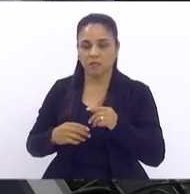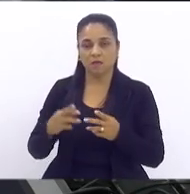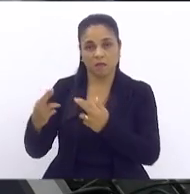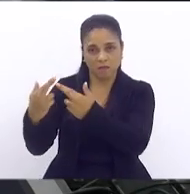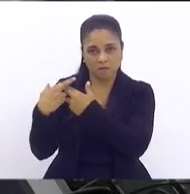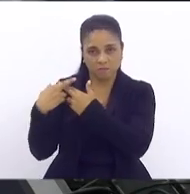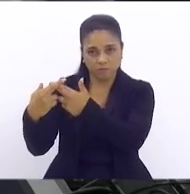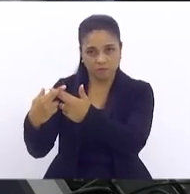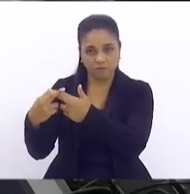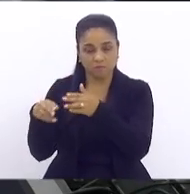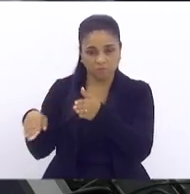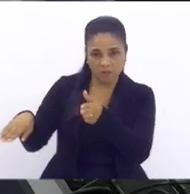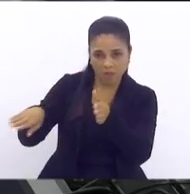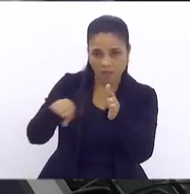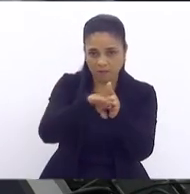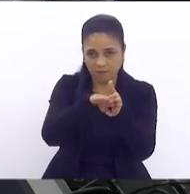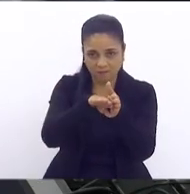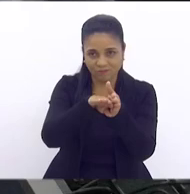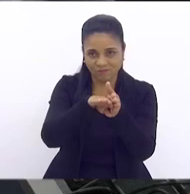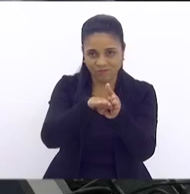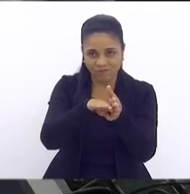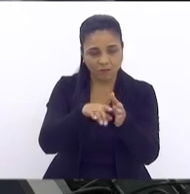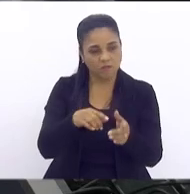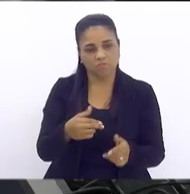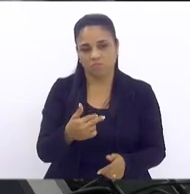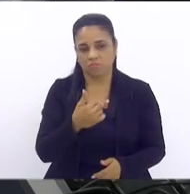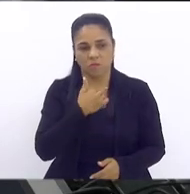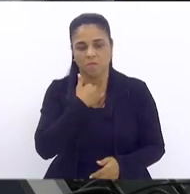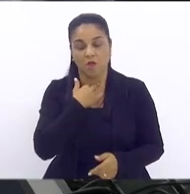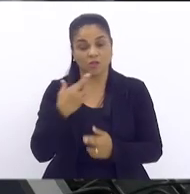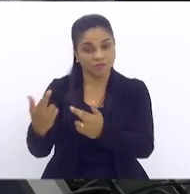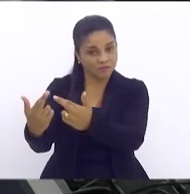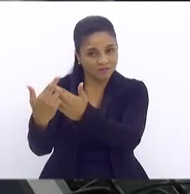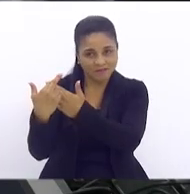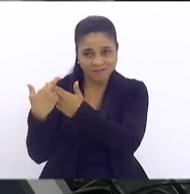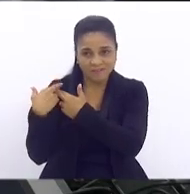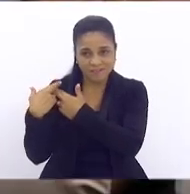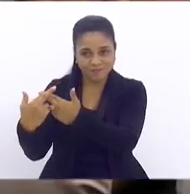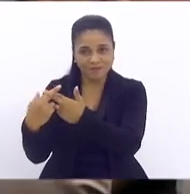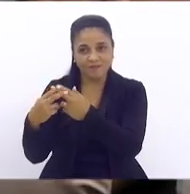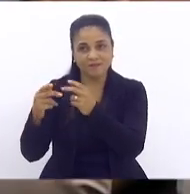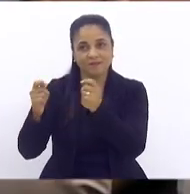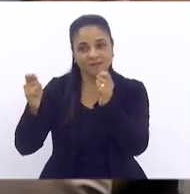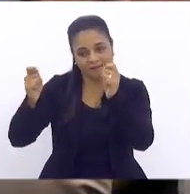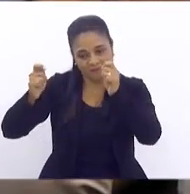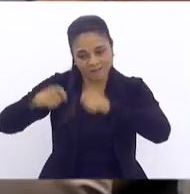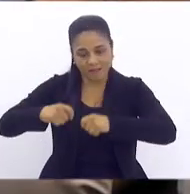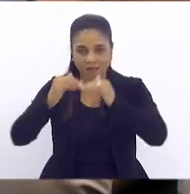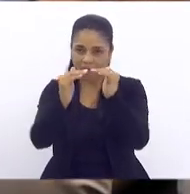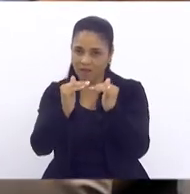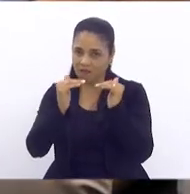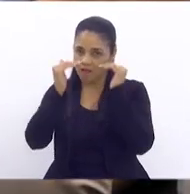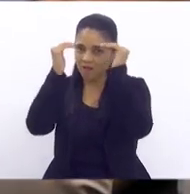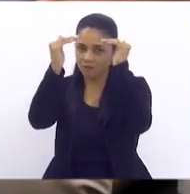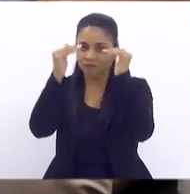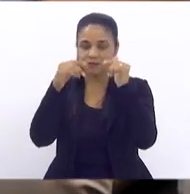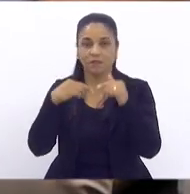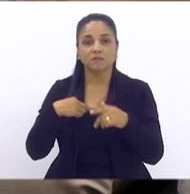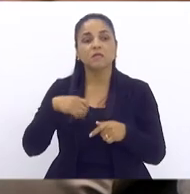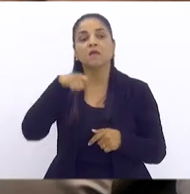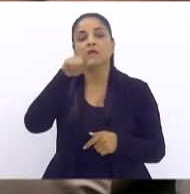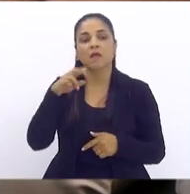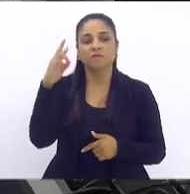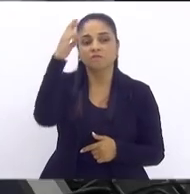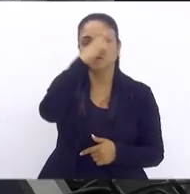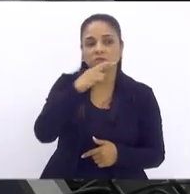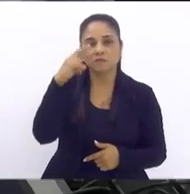fundeiro de atracação do porto? Não, não é possível. Isso é uma responsabilidade e uma competência da autoridade marítima. E quem fiscaliza a capitania? Desculpa,